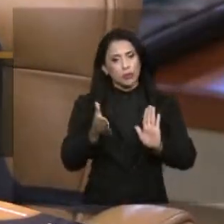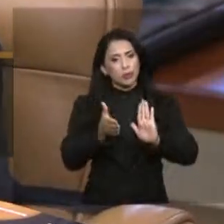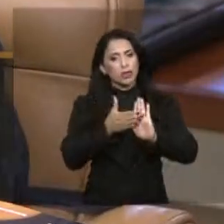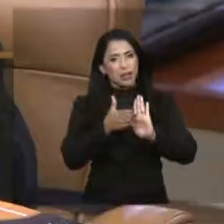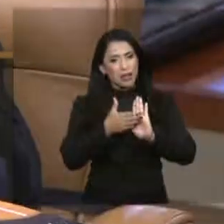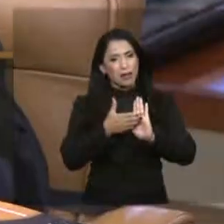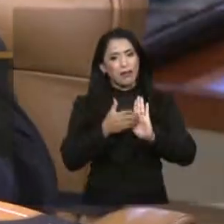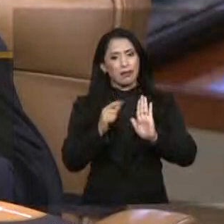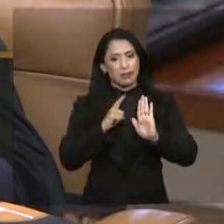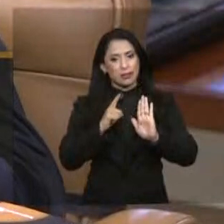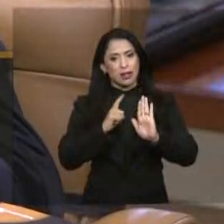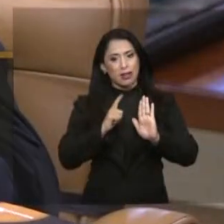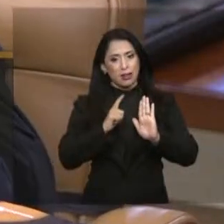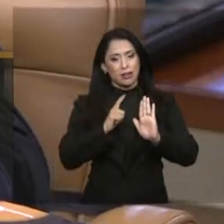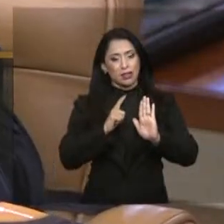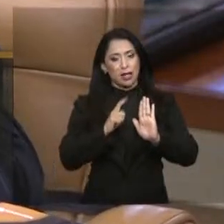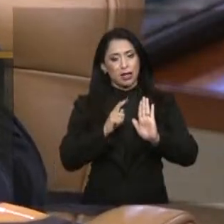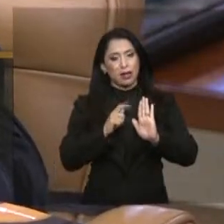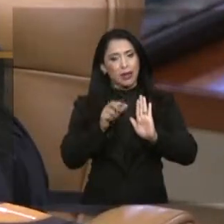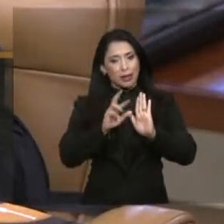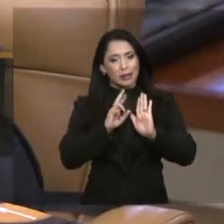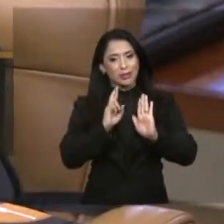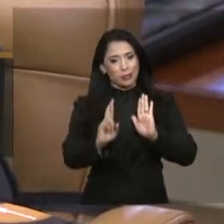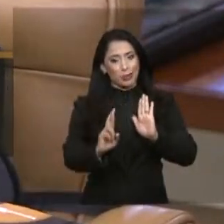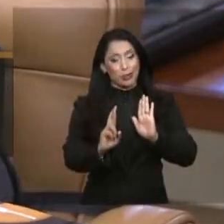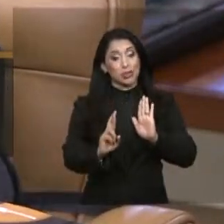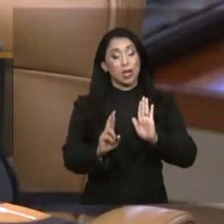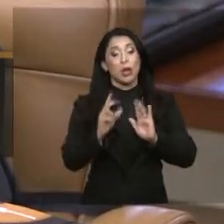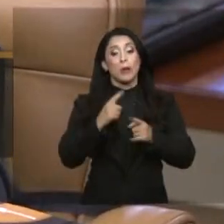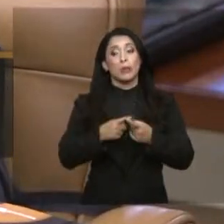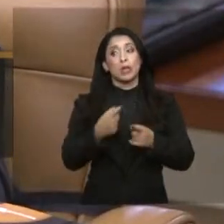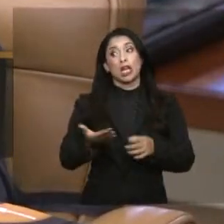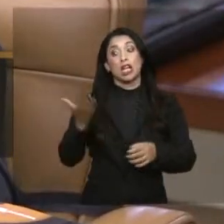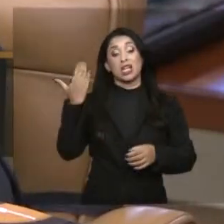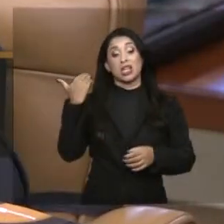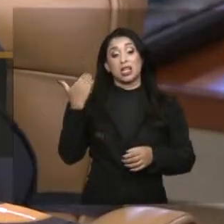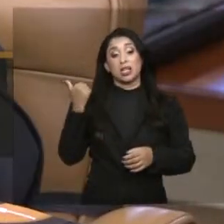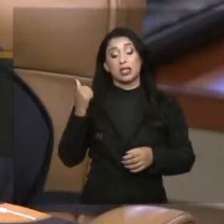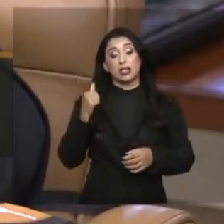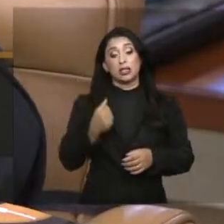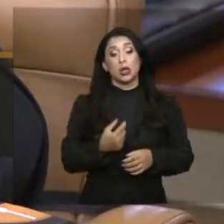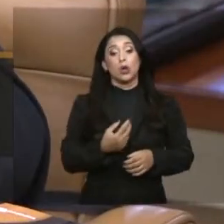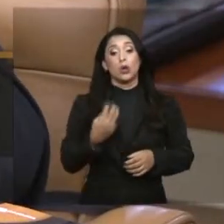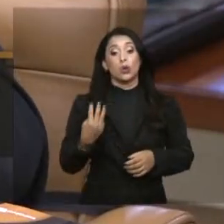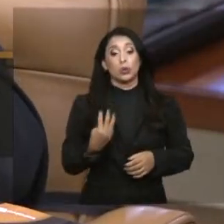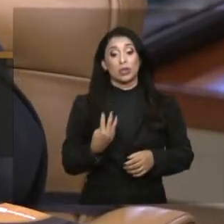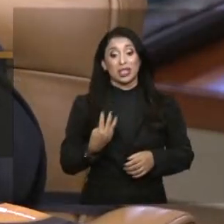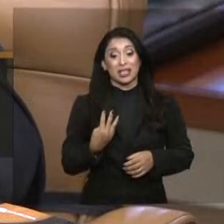expungir essa dúvida. Por quê? Porque antigamente dizia-se assim, cumpre o terceiro prejudicado